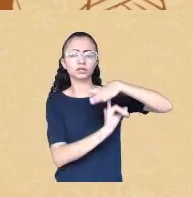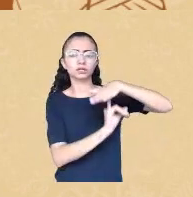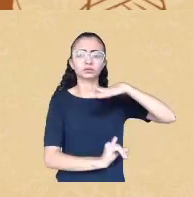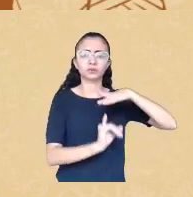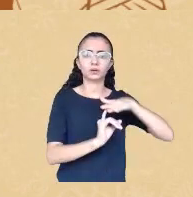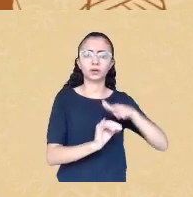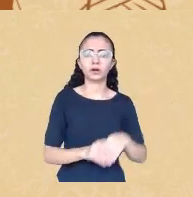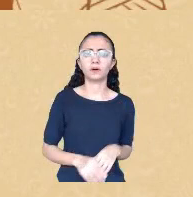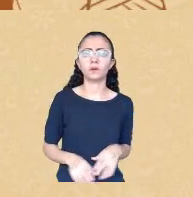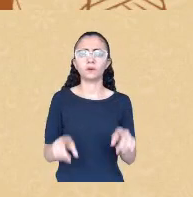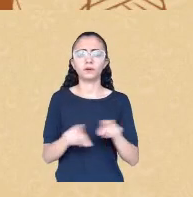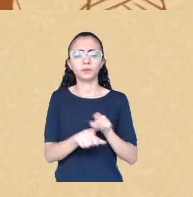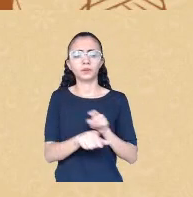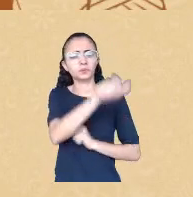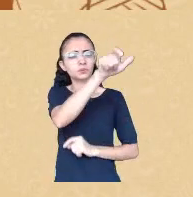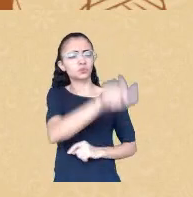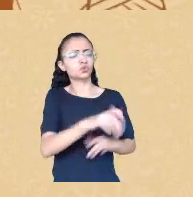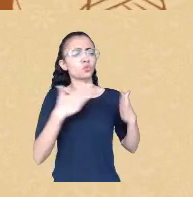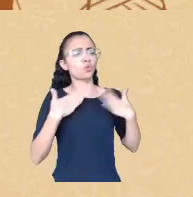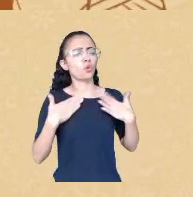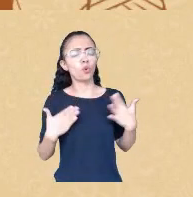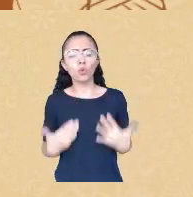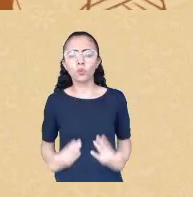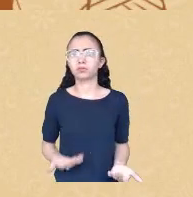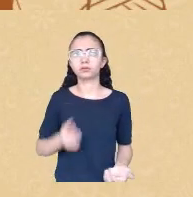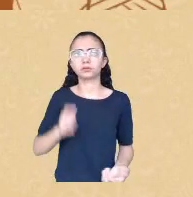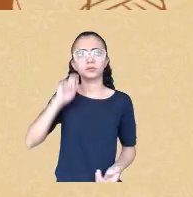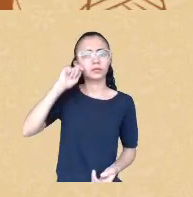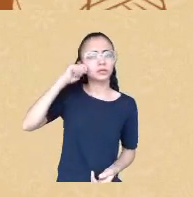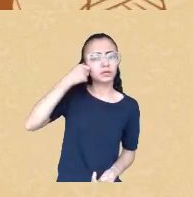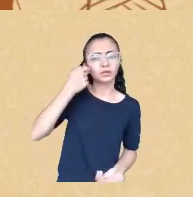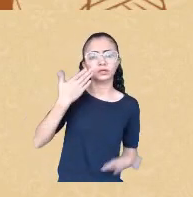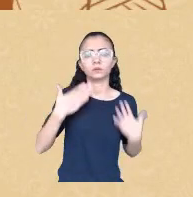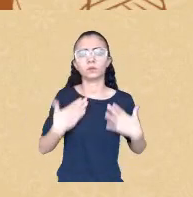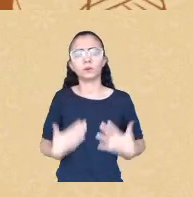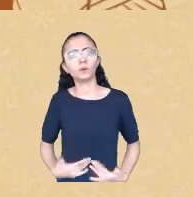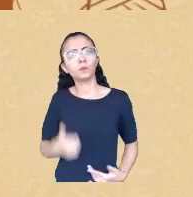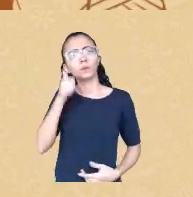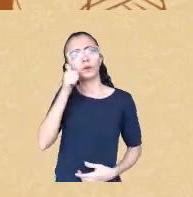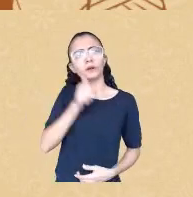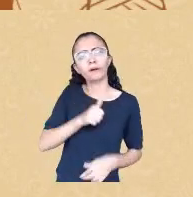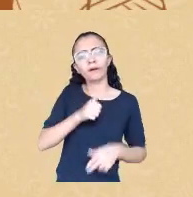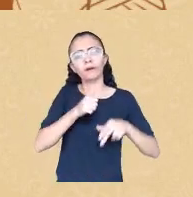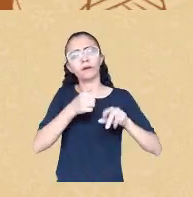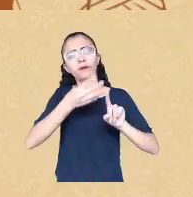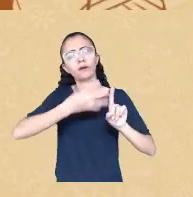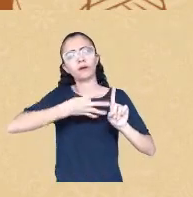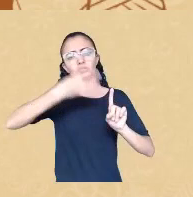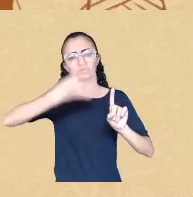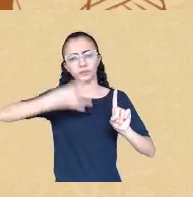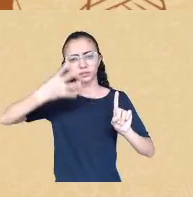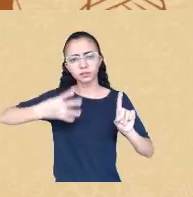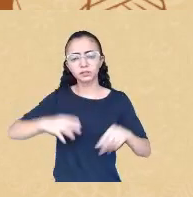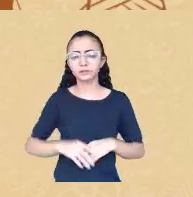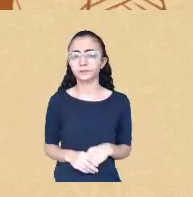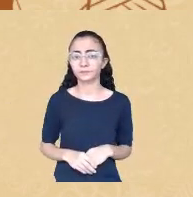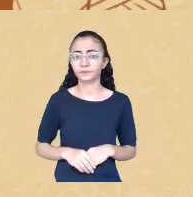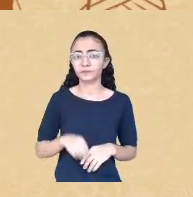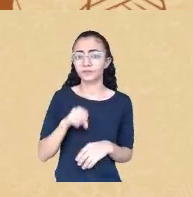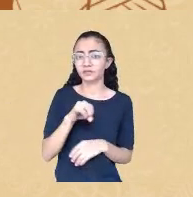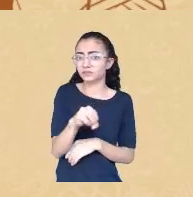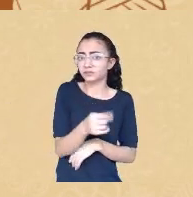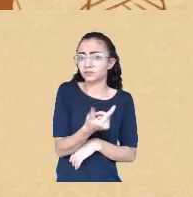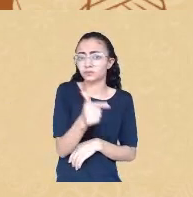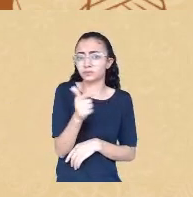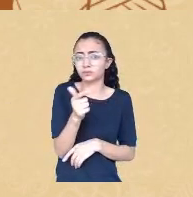o corpo negro, o corpo mulher, o corpo LGBT, ele, se não é disciplinado dentro da